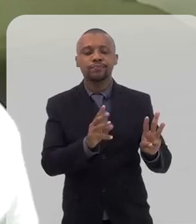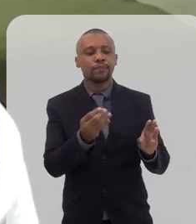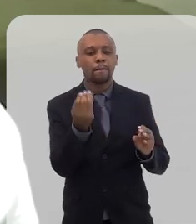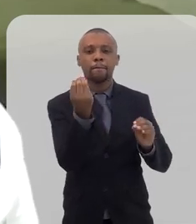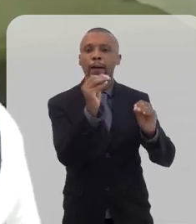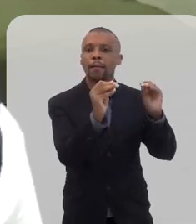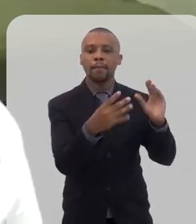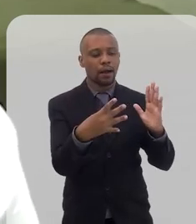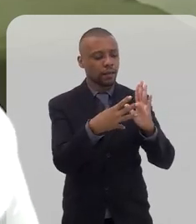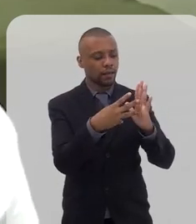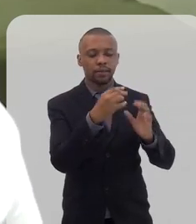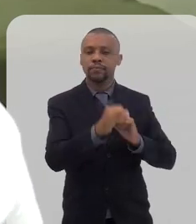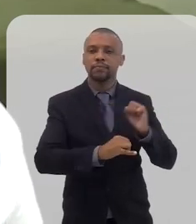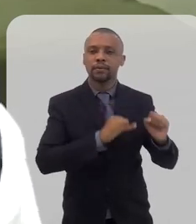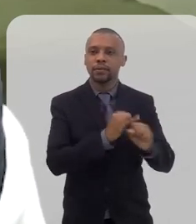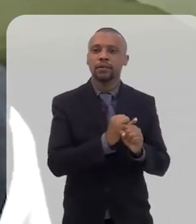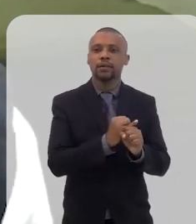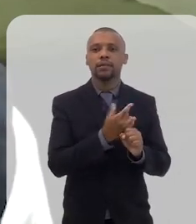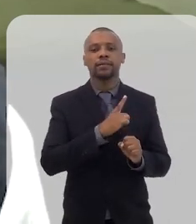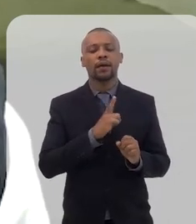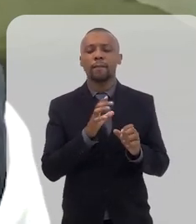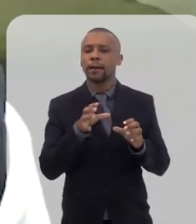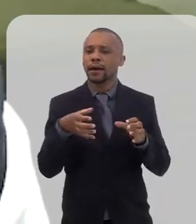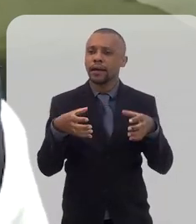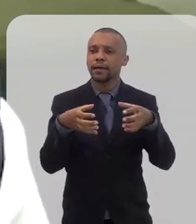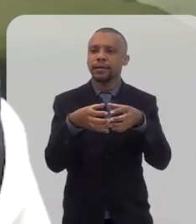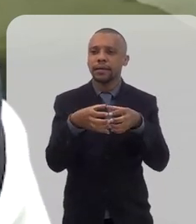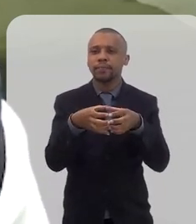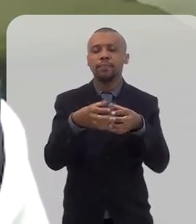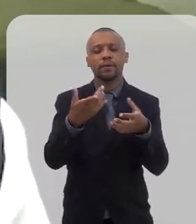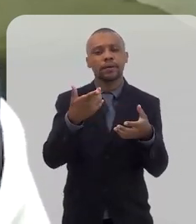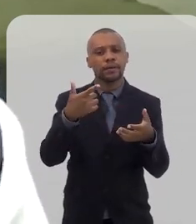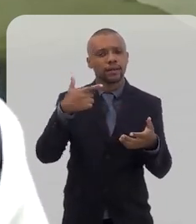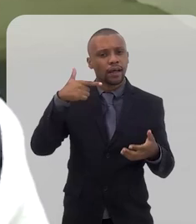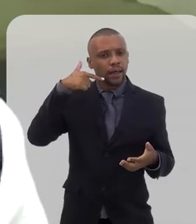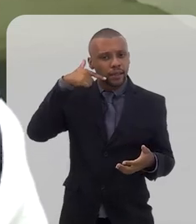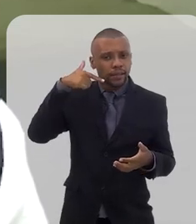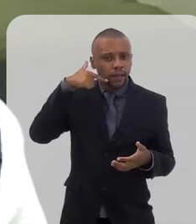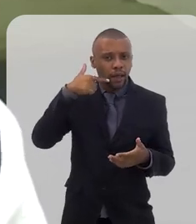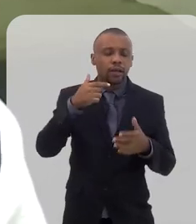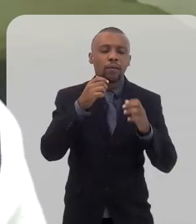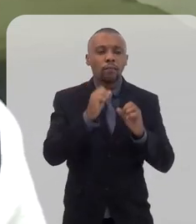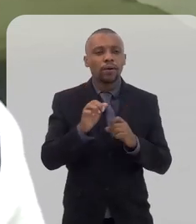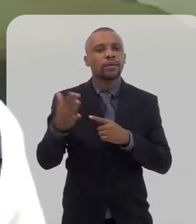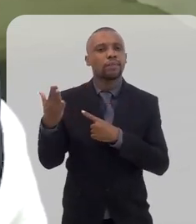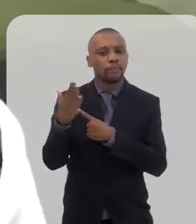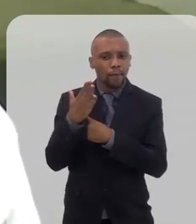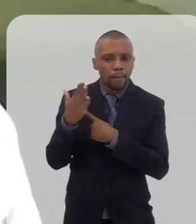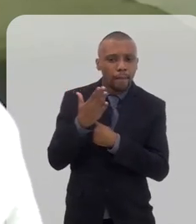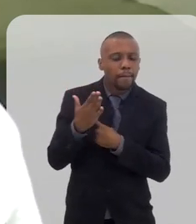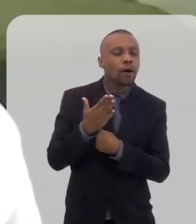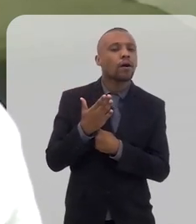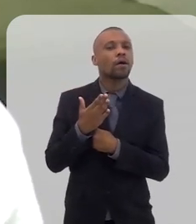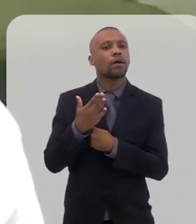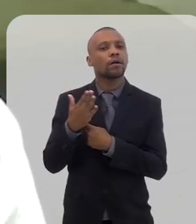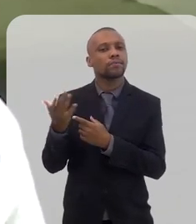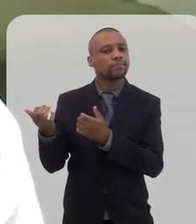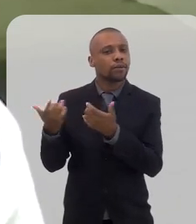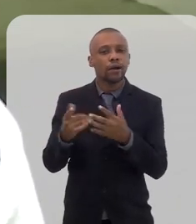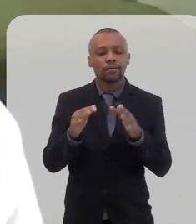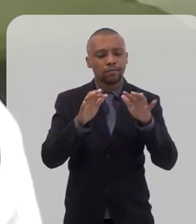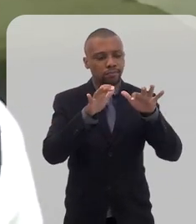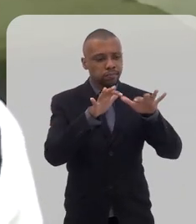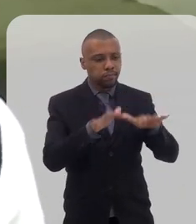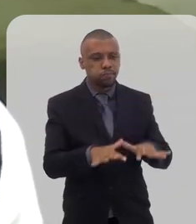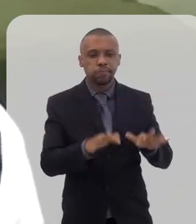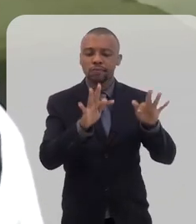no e-mail e fazer o questionário pela internet. E tem uma equipe no central de atendimento telefônica que vai poder estar auxiliando também ela